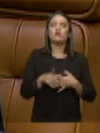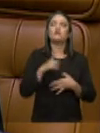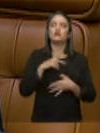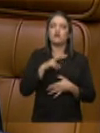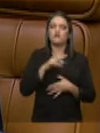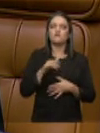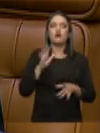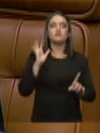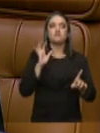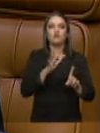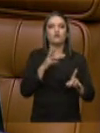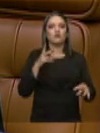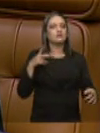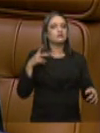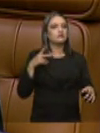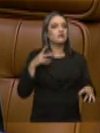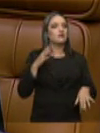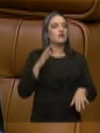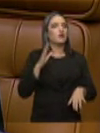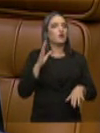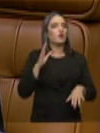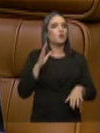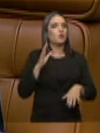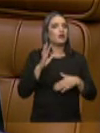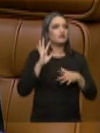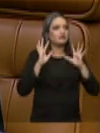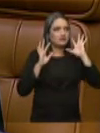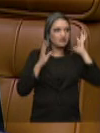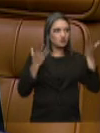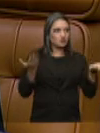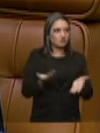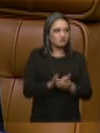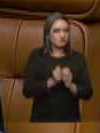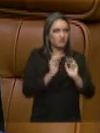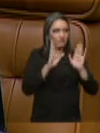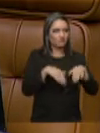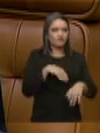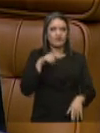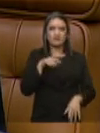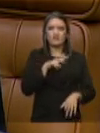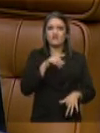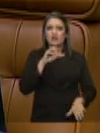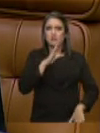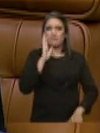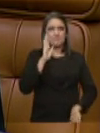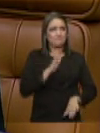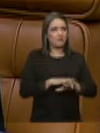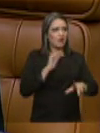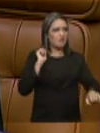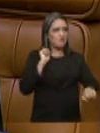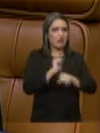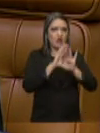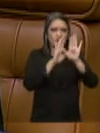interrompem automaticamente os efeitos temporais das decisões transitadas em julgado nas referidas